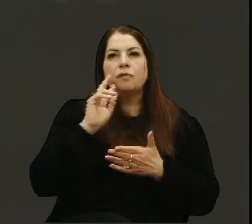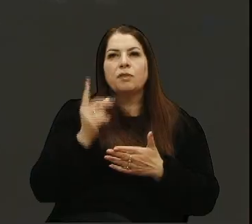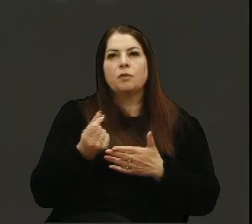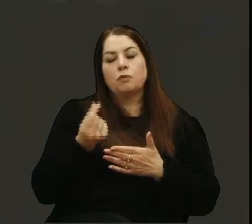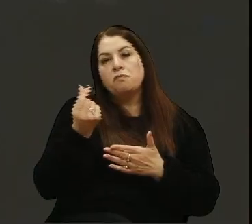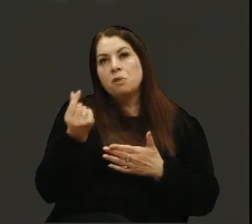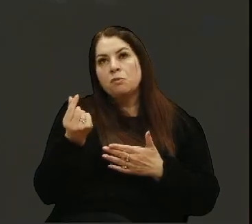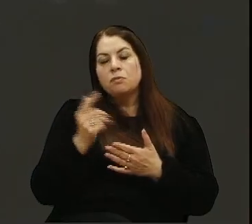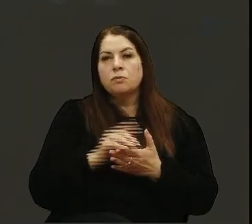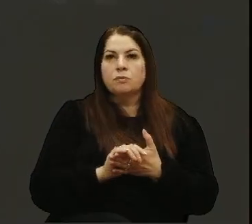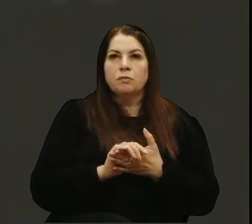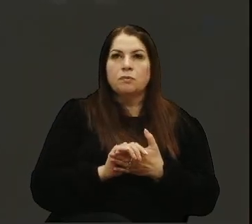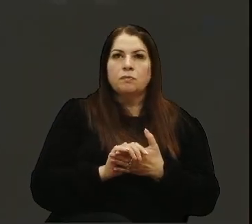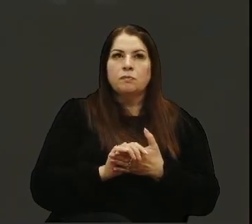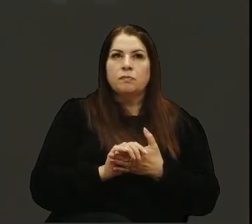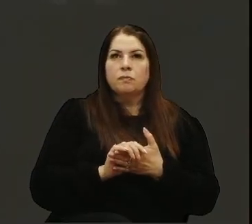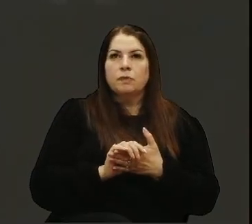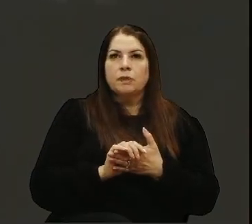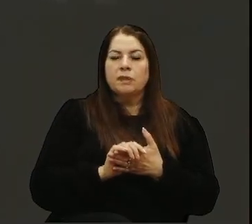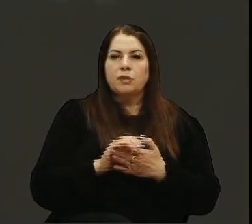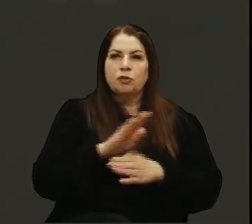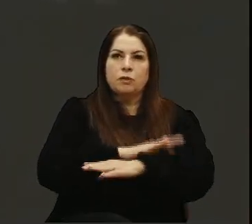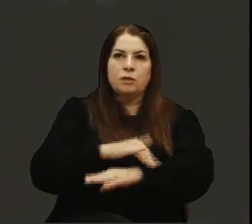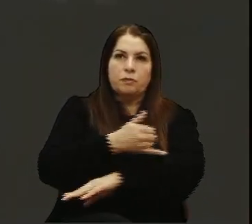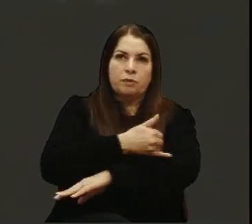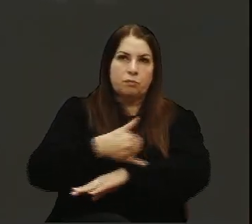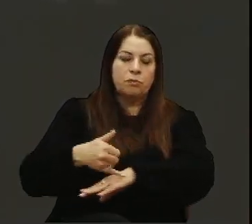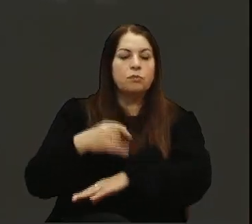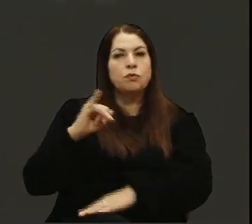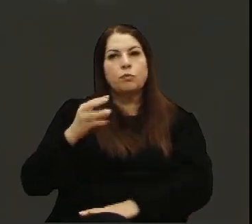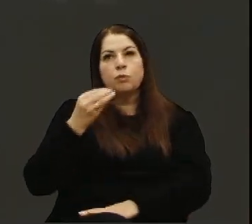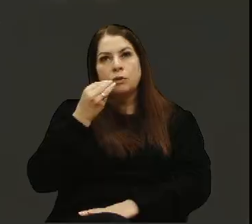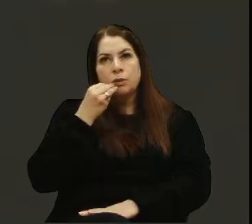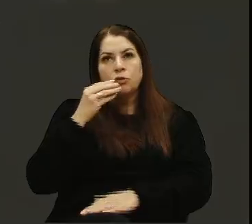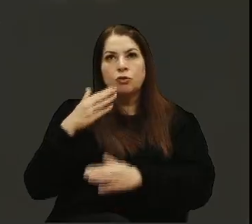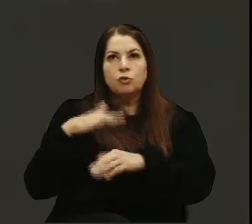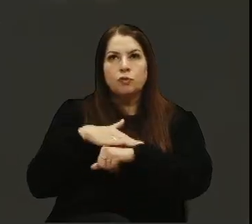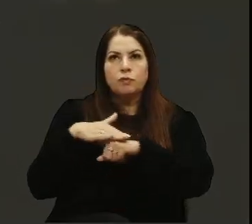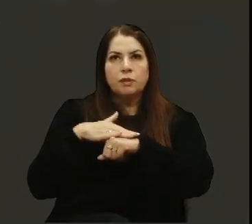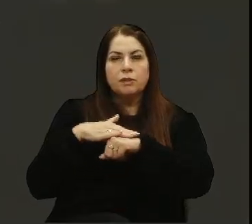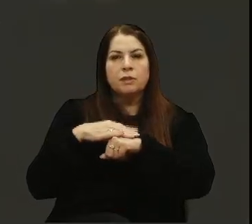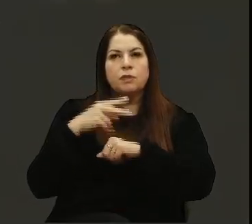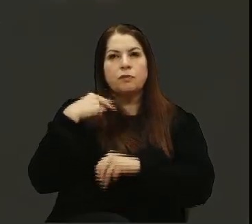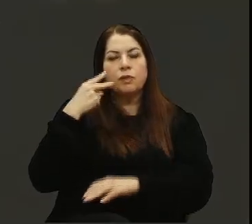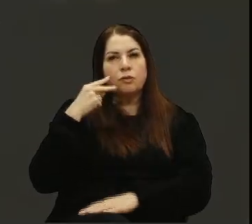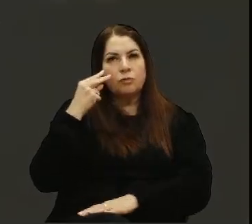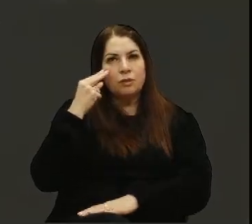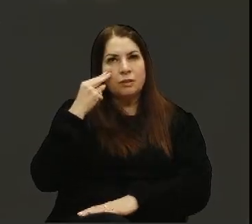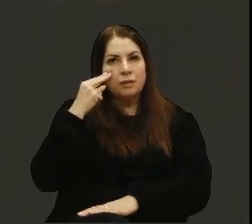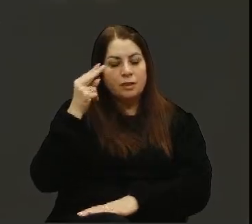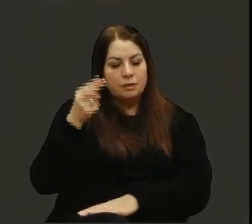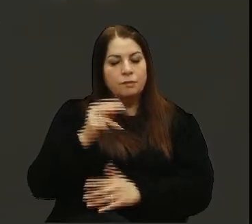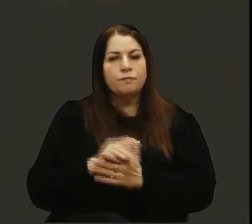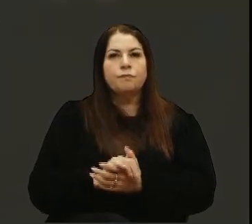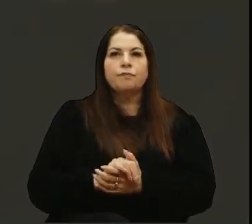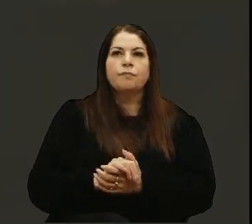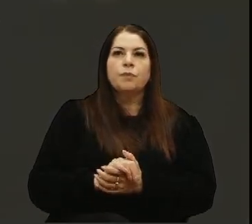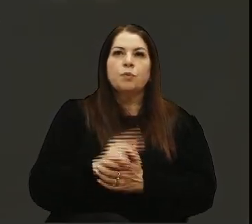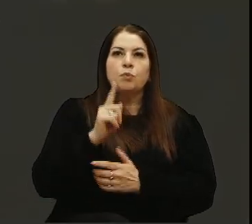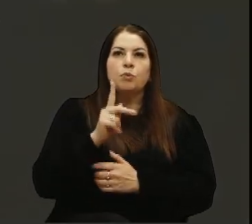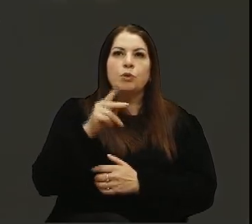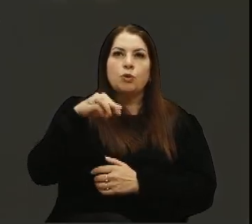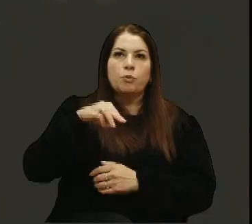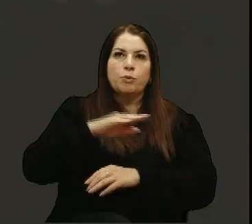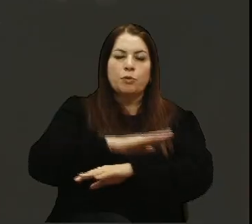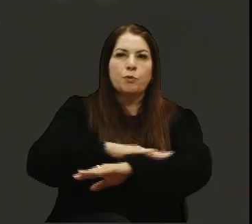valores de asfaltamento, que tive a oportunidade de conversar com o vereador Sandro Fantinel nessa sessão. 1 quilômetro